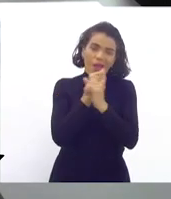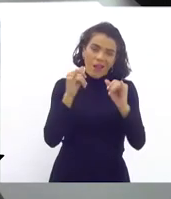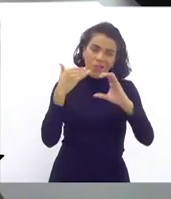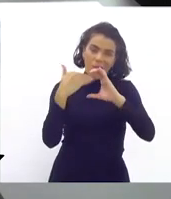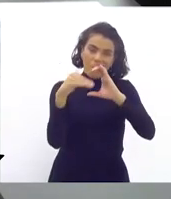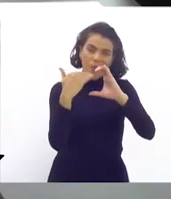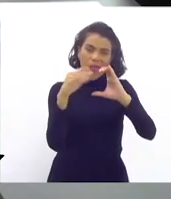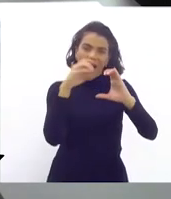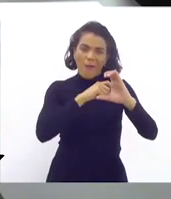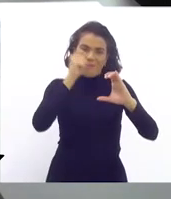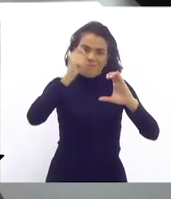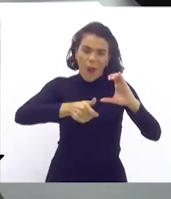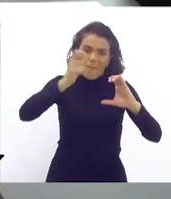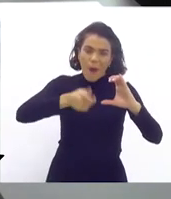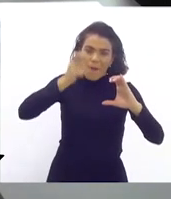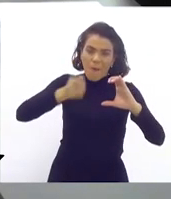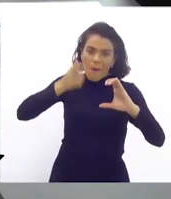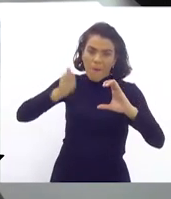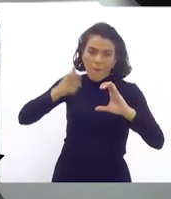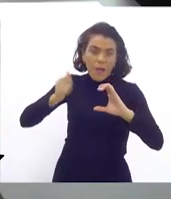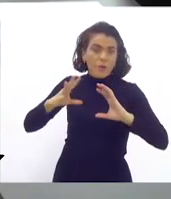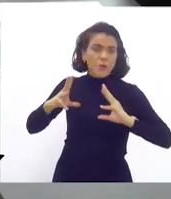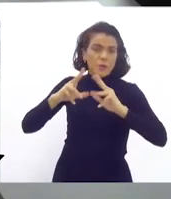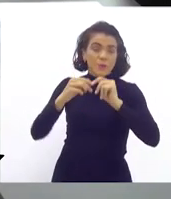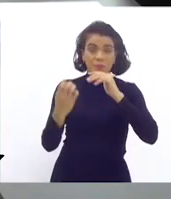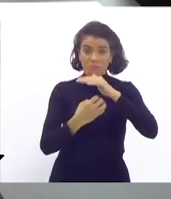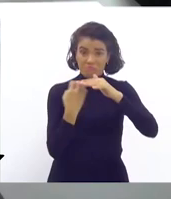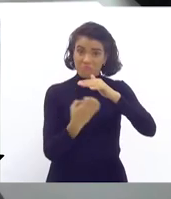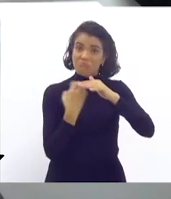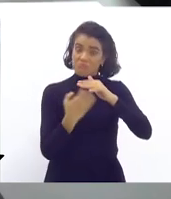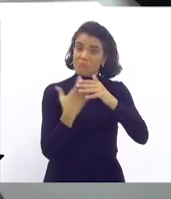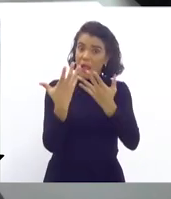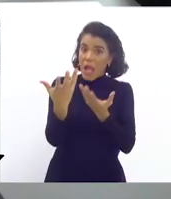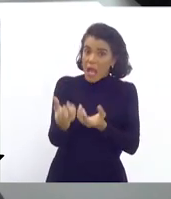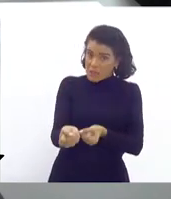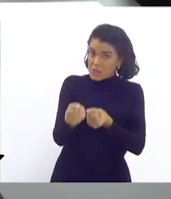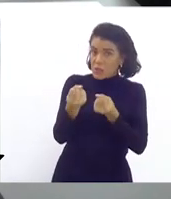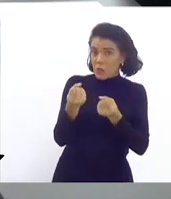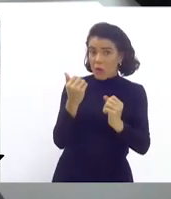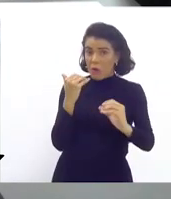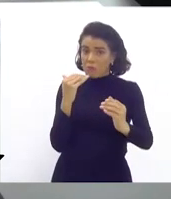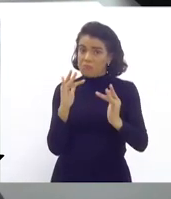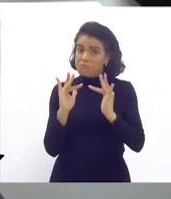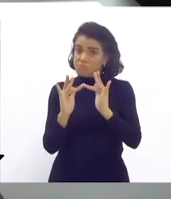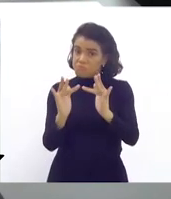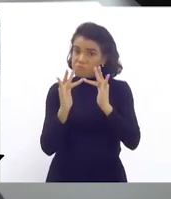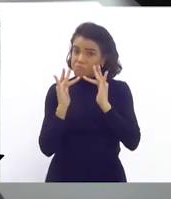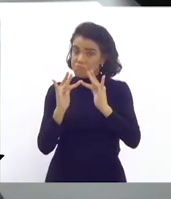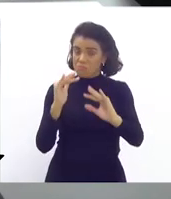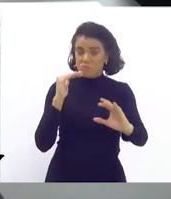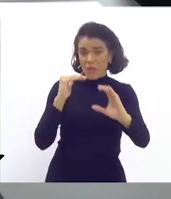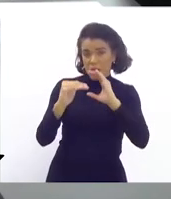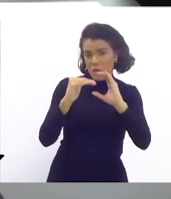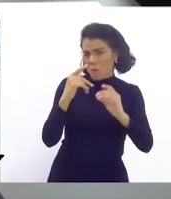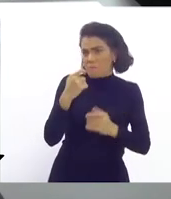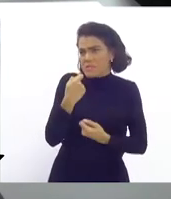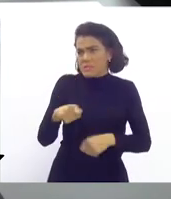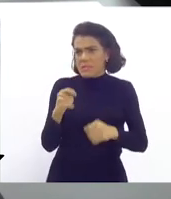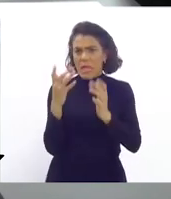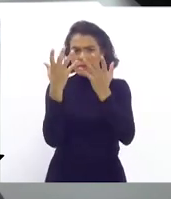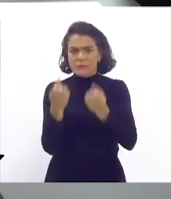mais rápido mais dinâmica todos as concessionárias fizeram aceitaram essa forma de comunicação quer dizer não tem que aceitar